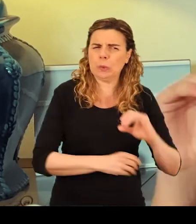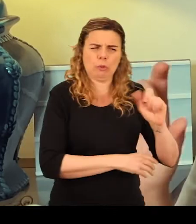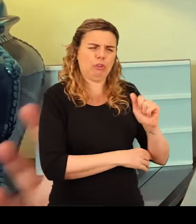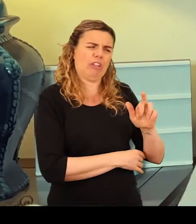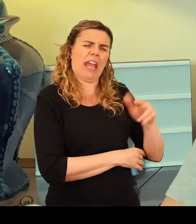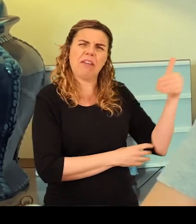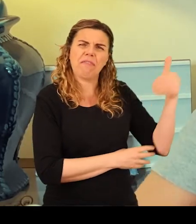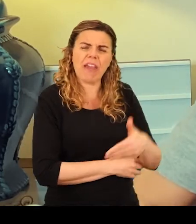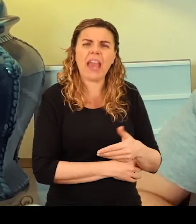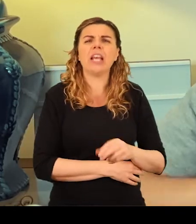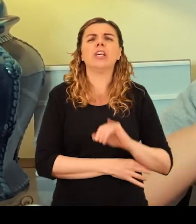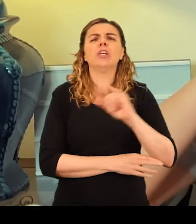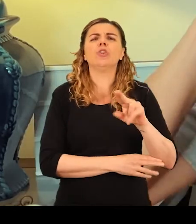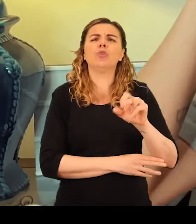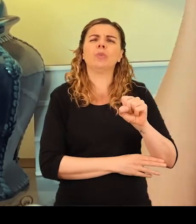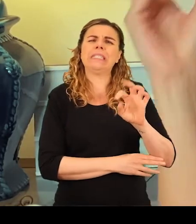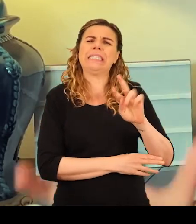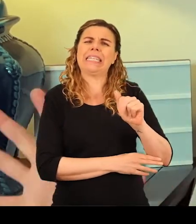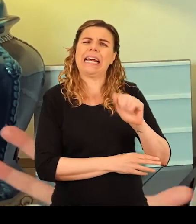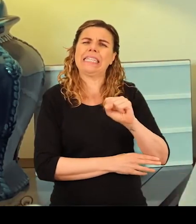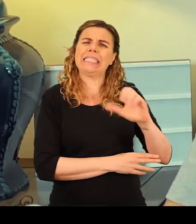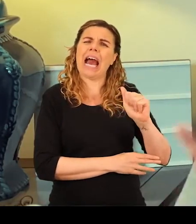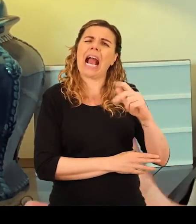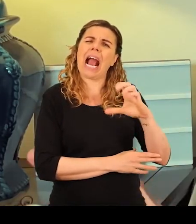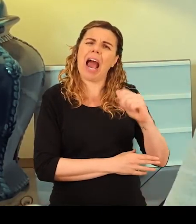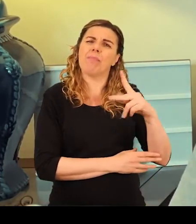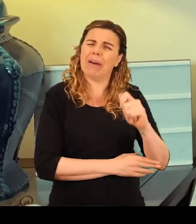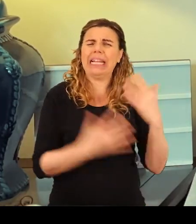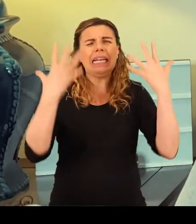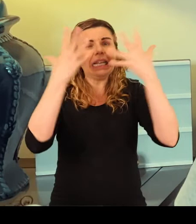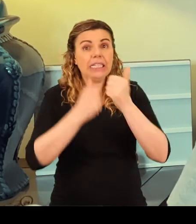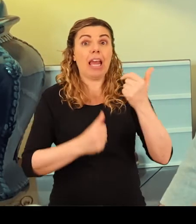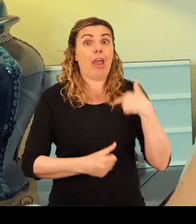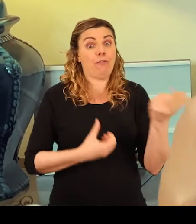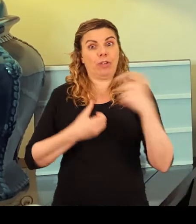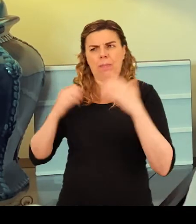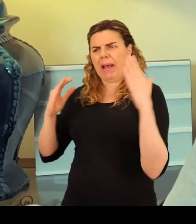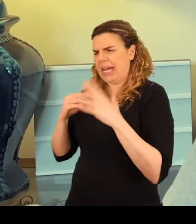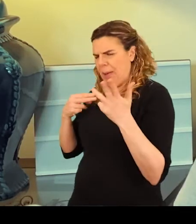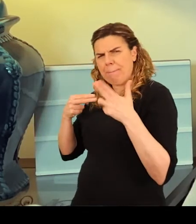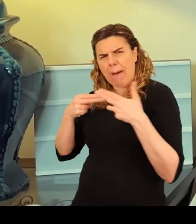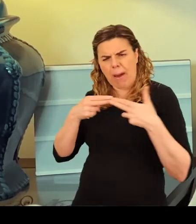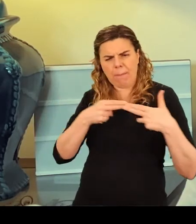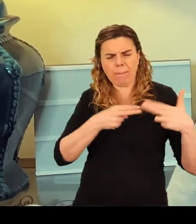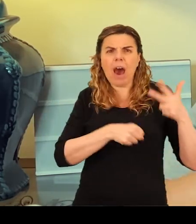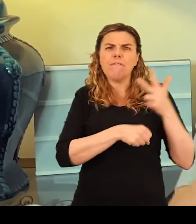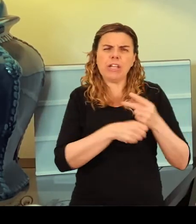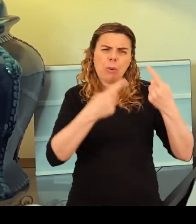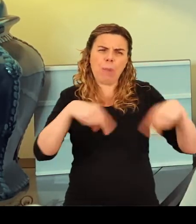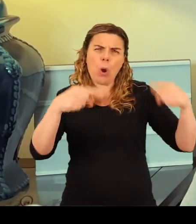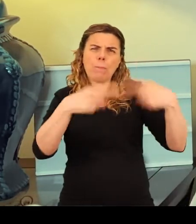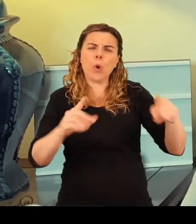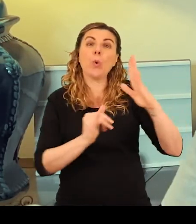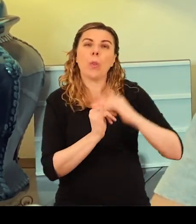participação especial Jair, Juiz Traçacapa, uma coisa linda. Fui para casa, comecei a editar, começamos a soltar, a